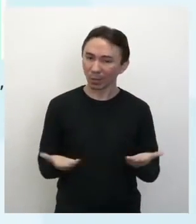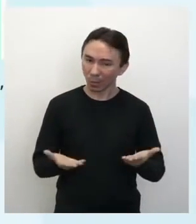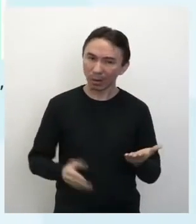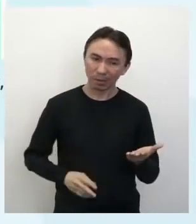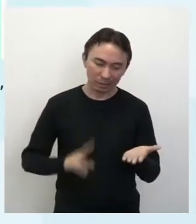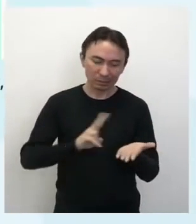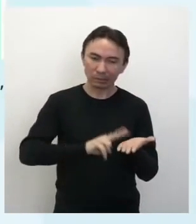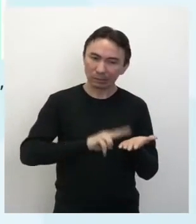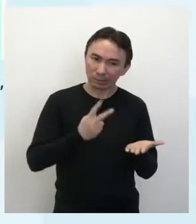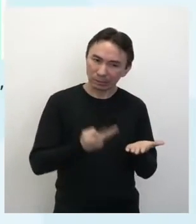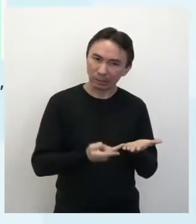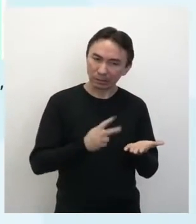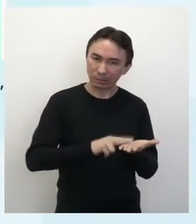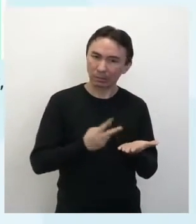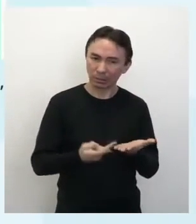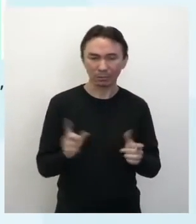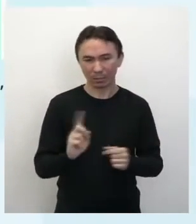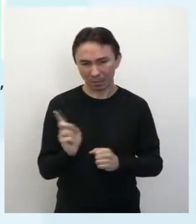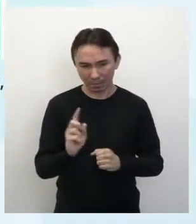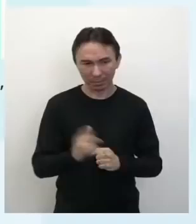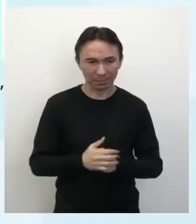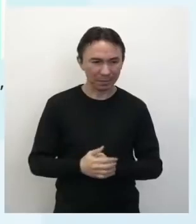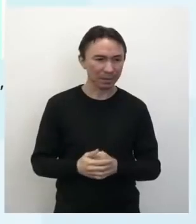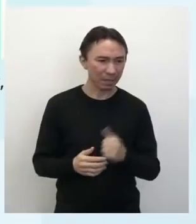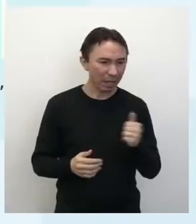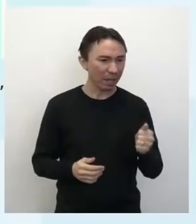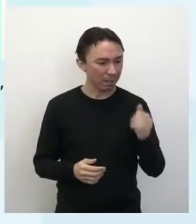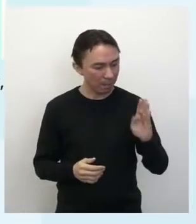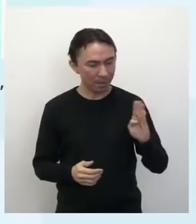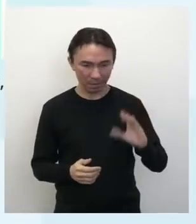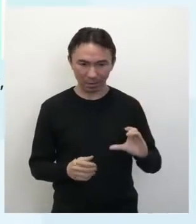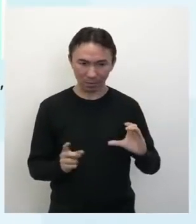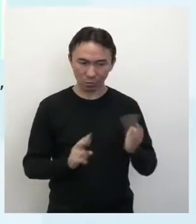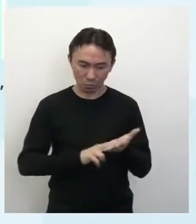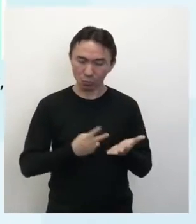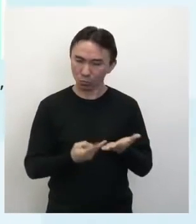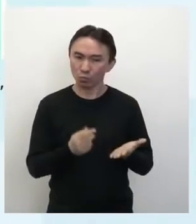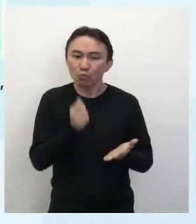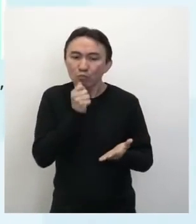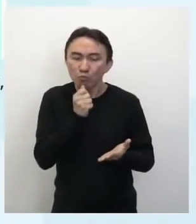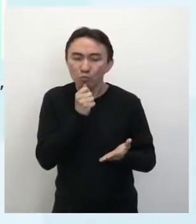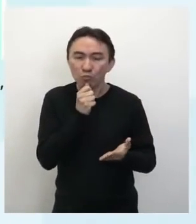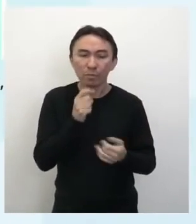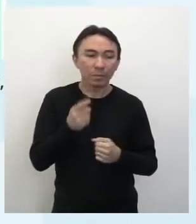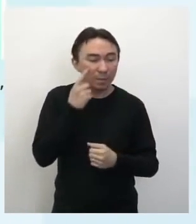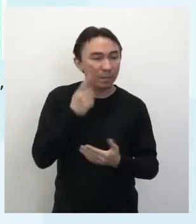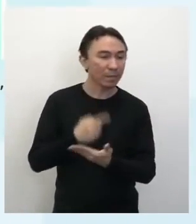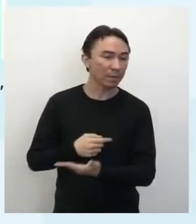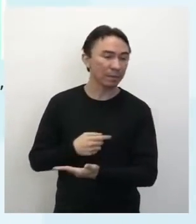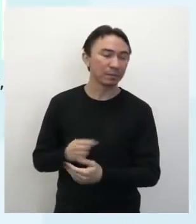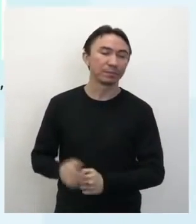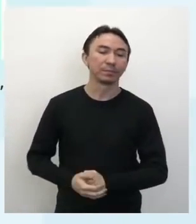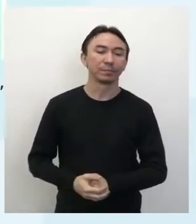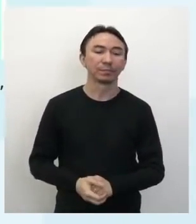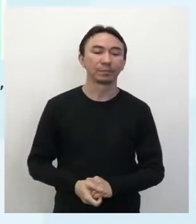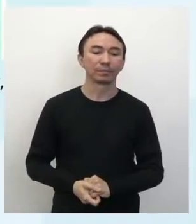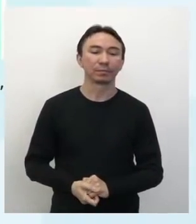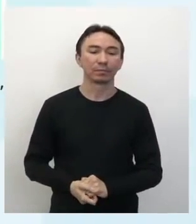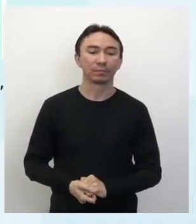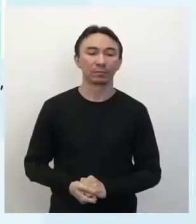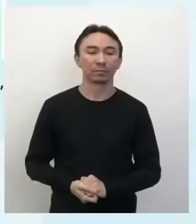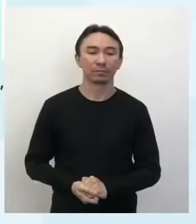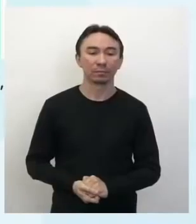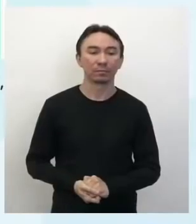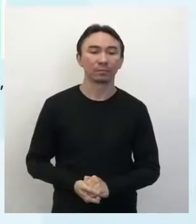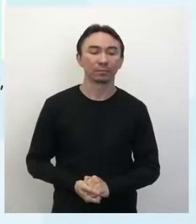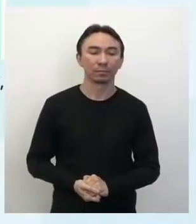né, o ABC aqui, para forçar vocês um pouquinho. Então, ó, letter A, on a comic and cartoon website. Letter